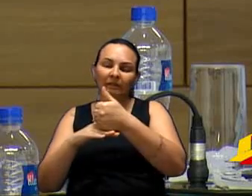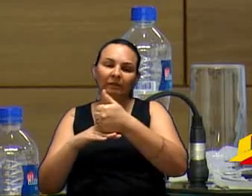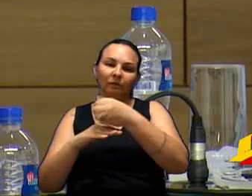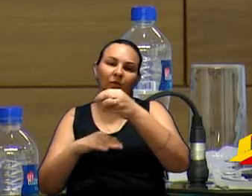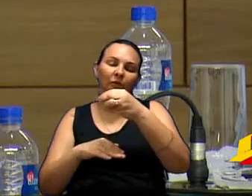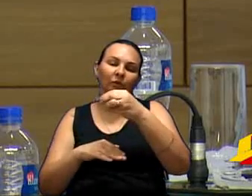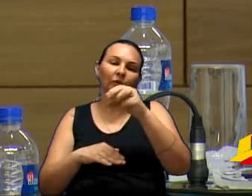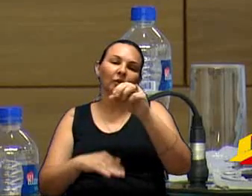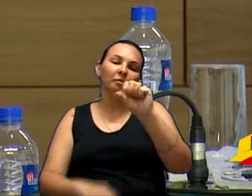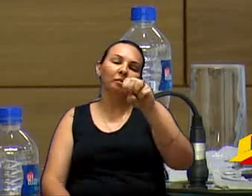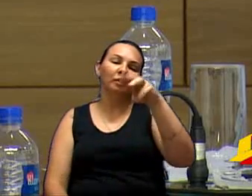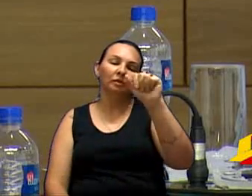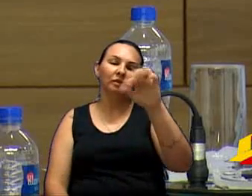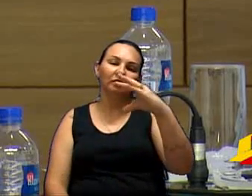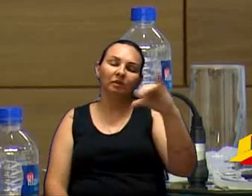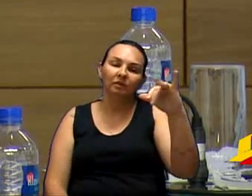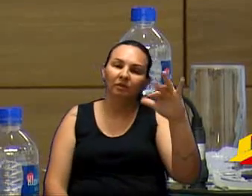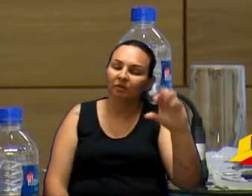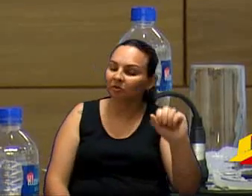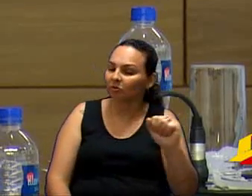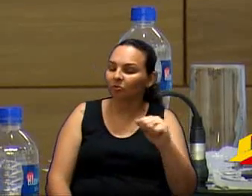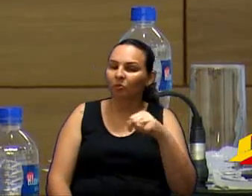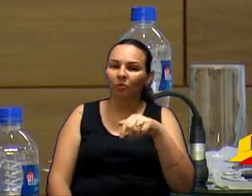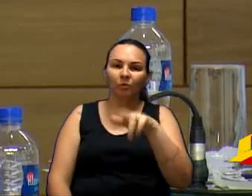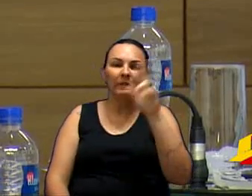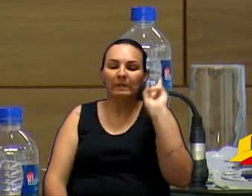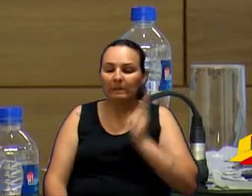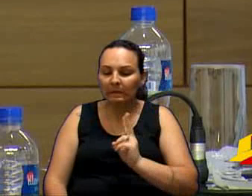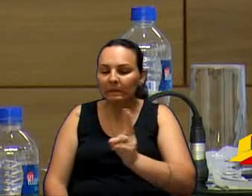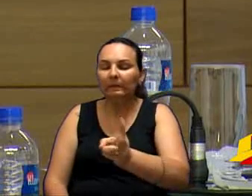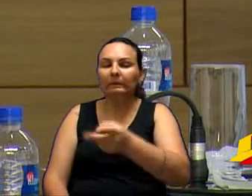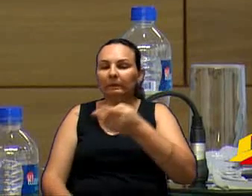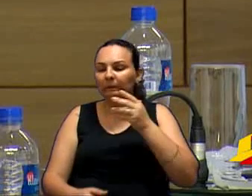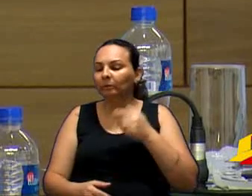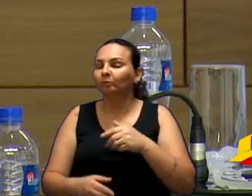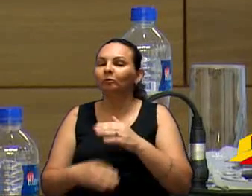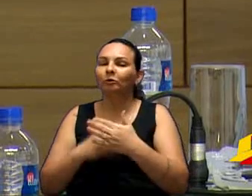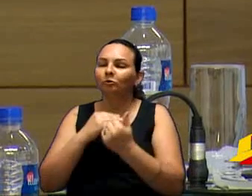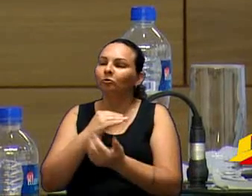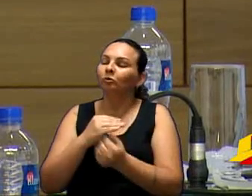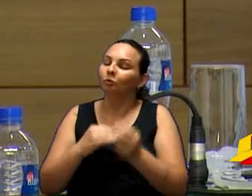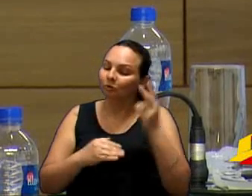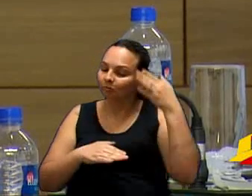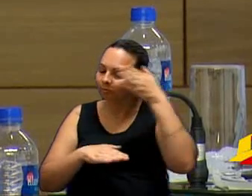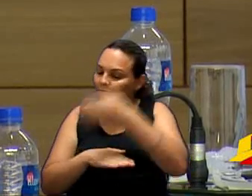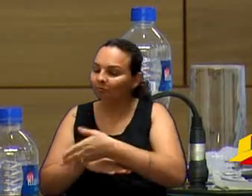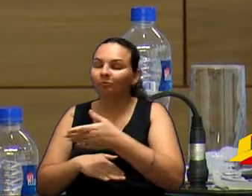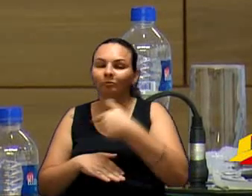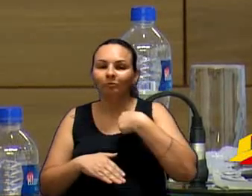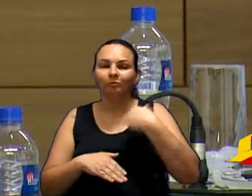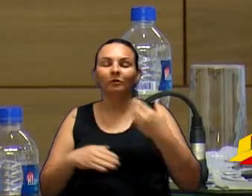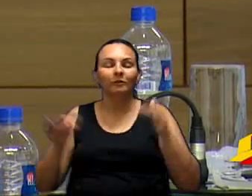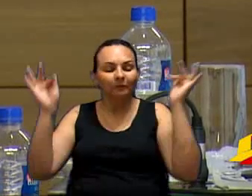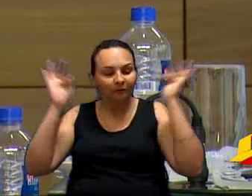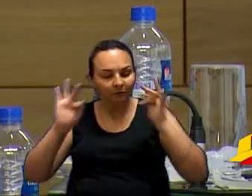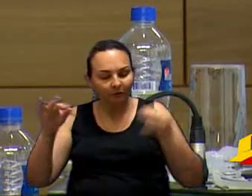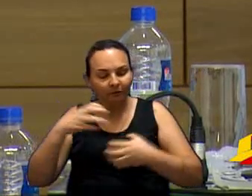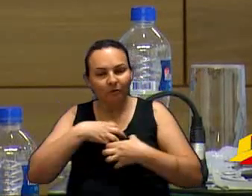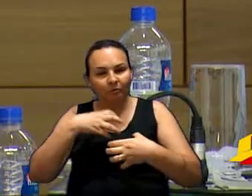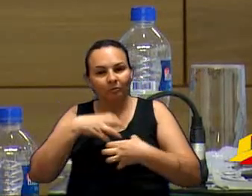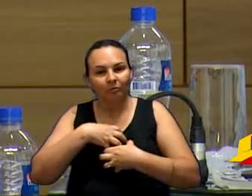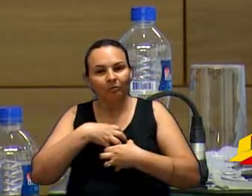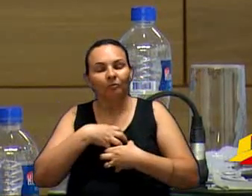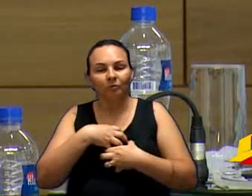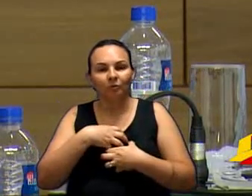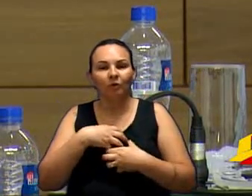de atender todas as pautas e indicações de gases meio ambiente ea gente sente feliz e representado nessa área pelo poder executivo